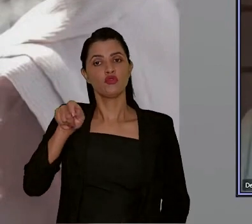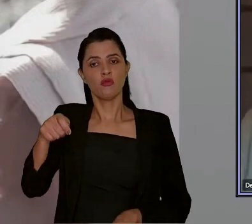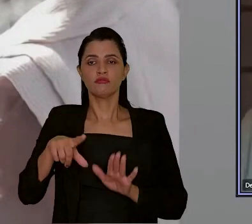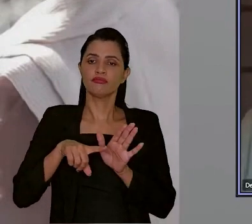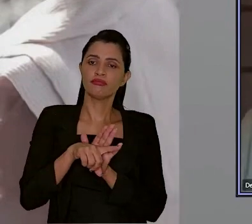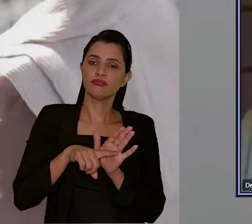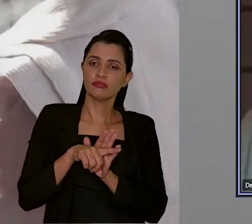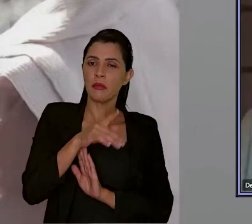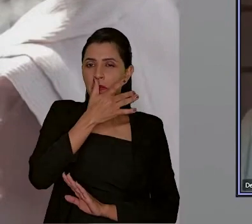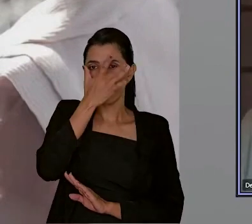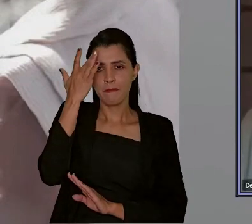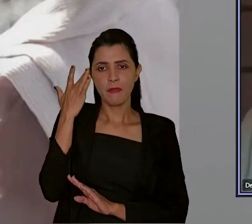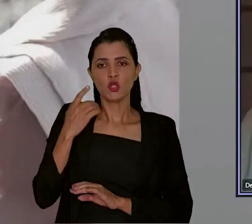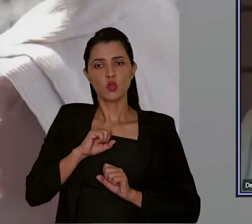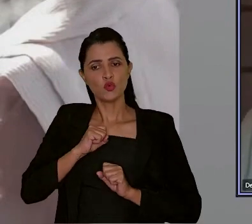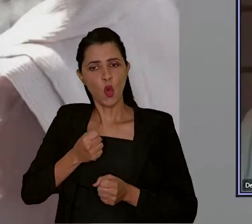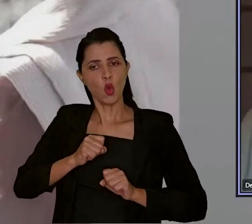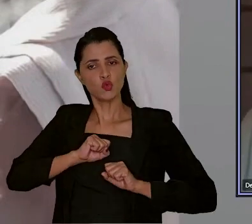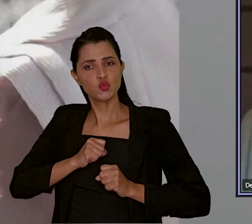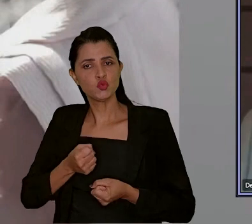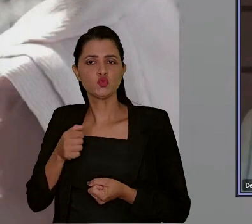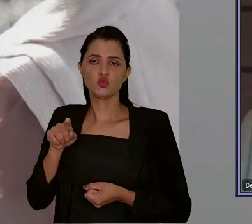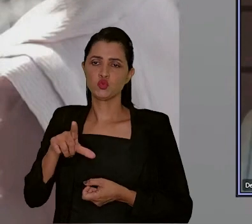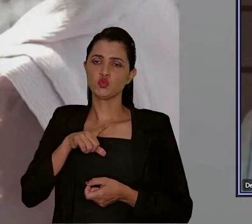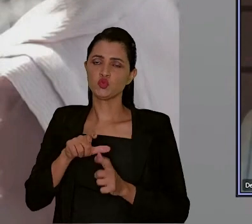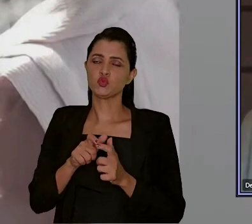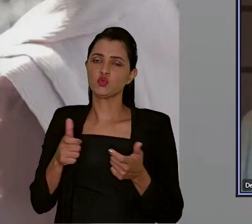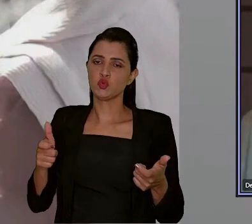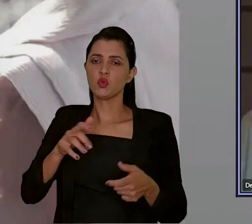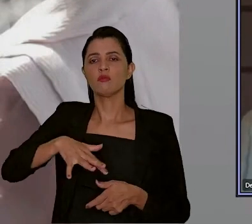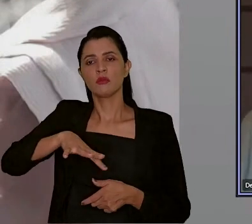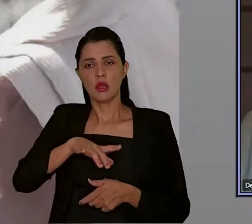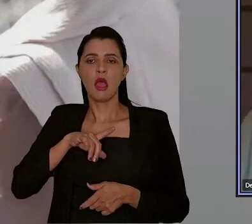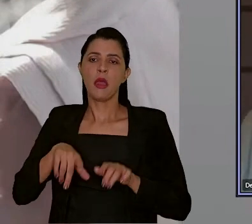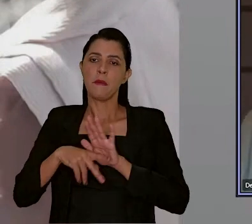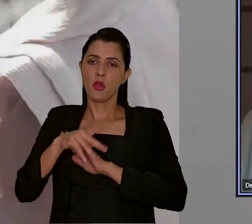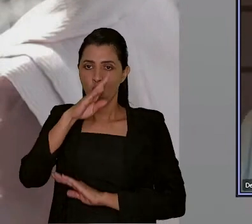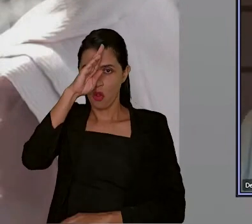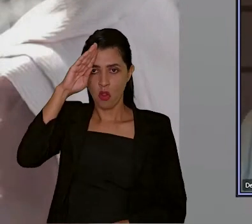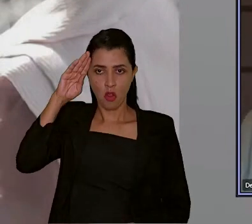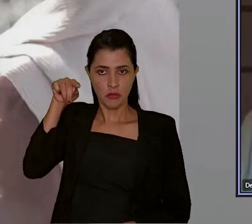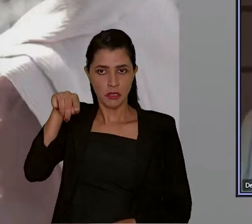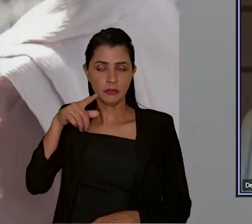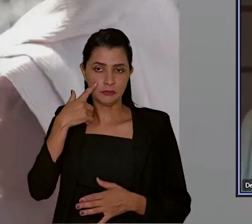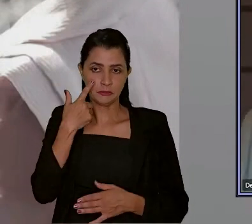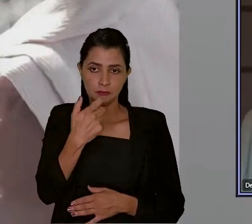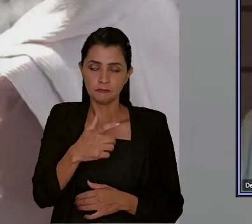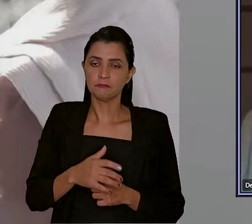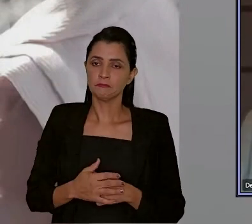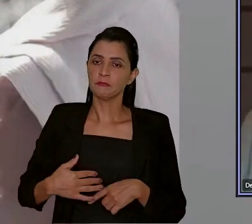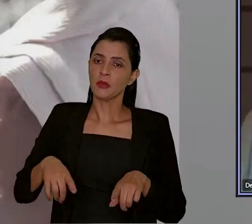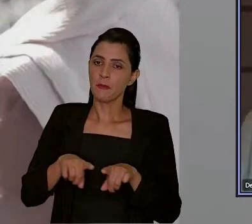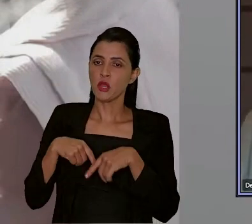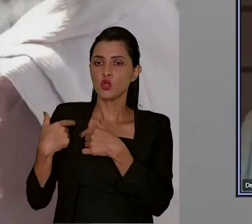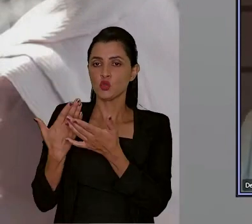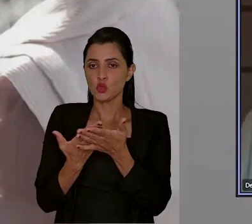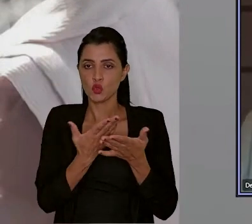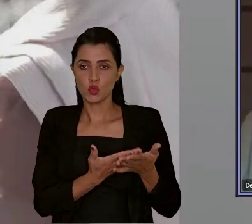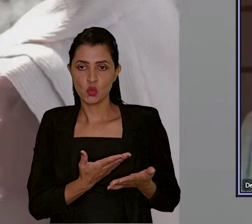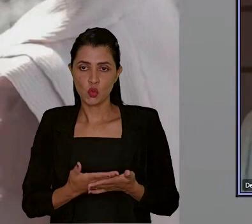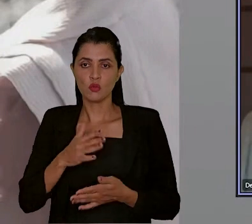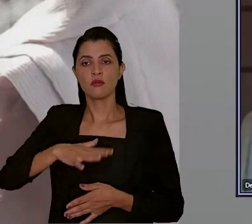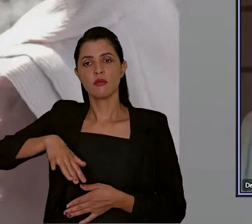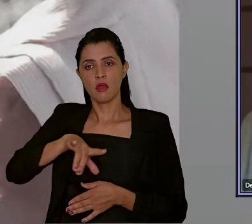uma pessoa que se dedica amplamente à área acadêmica, inclusive com estudos na